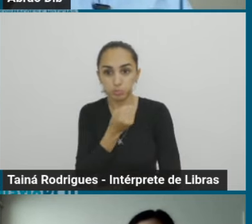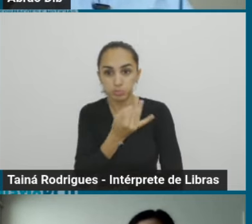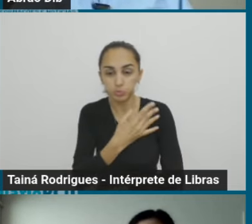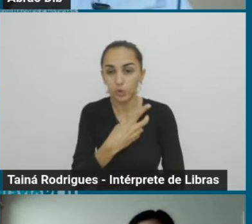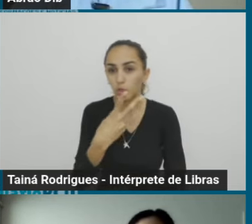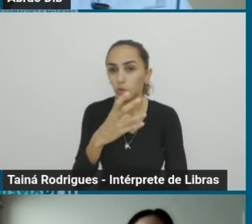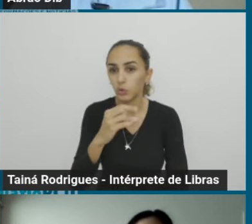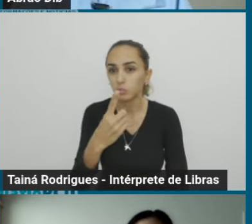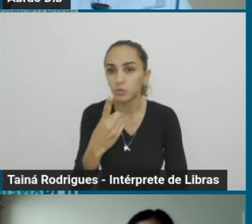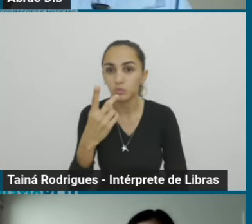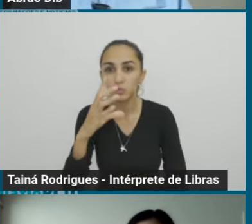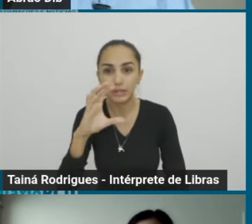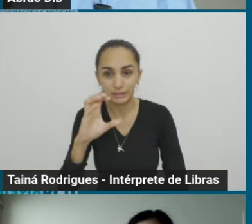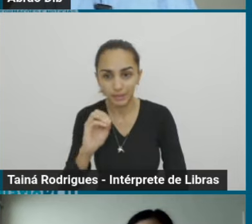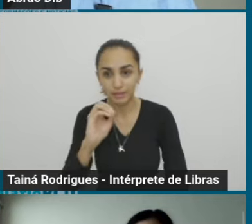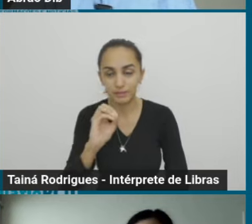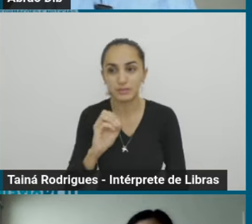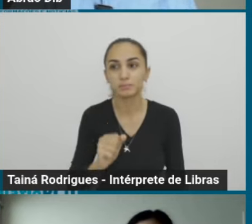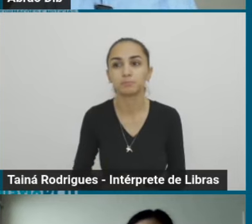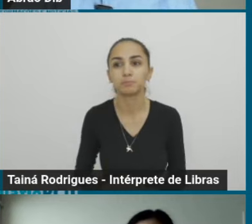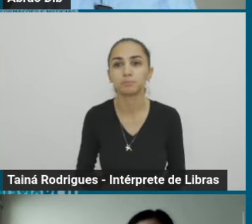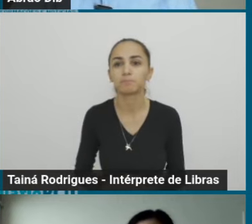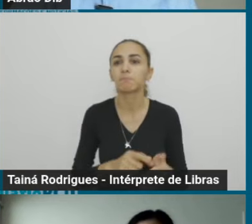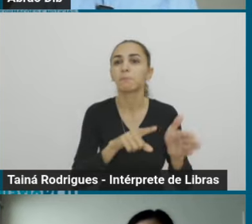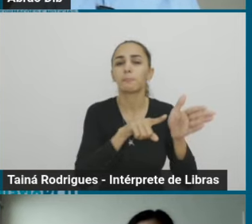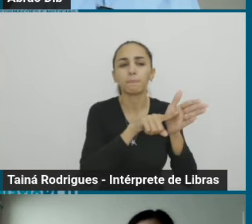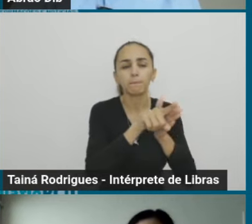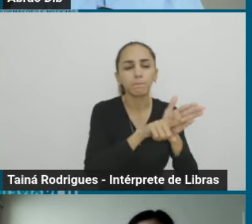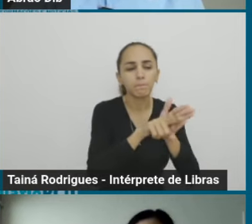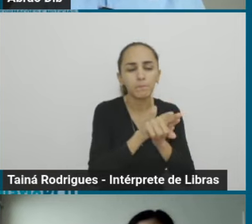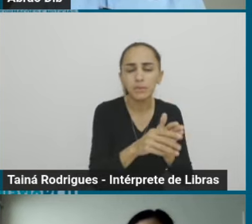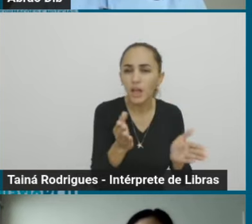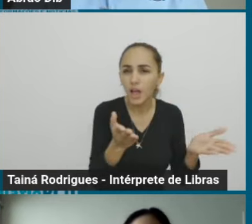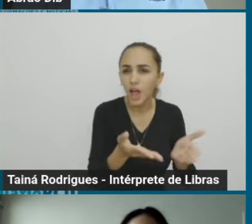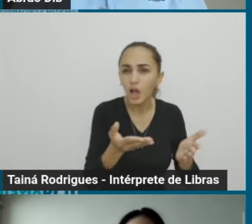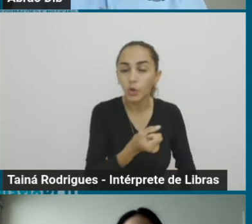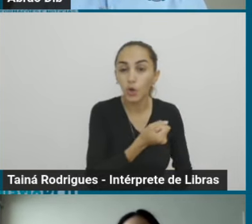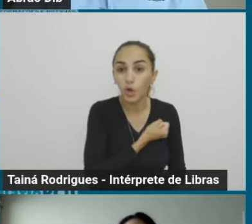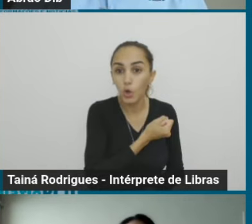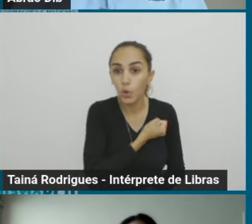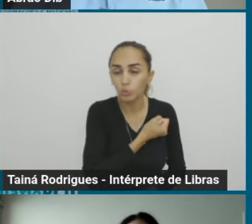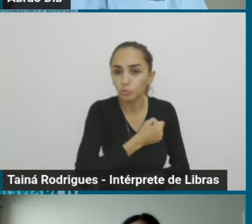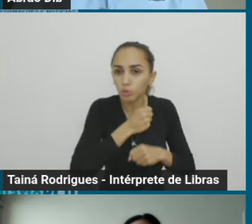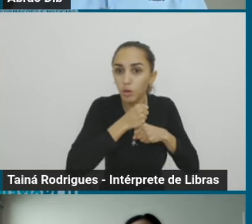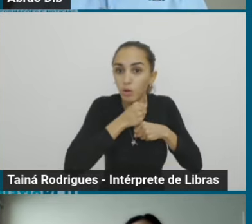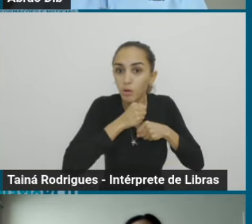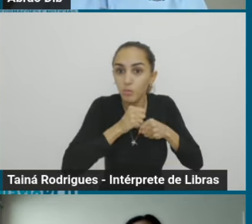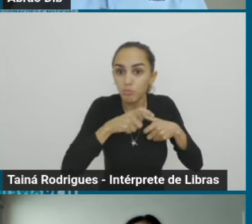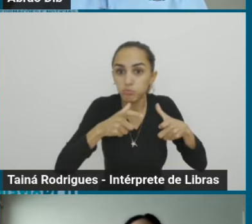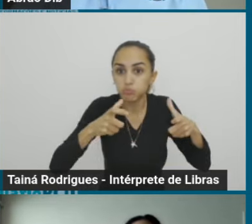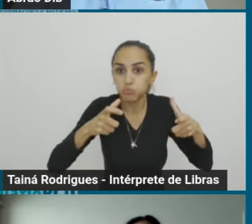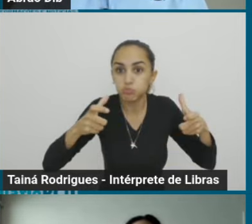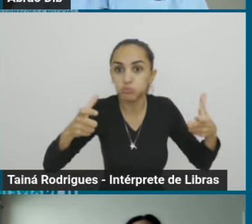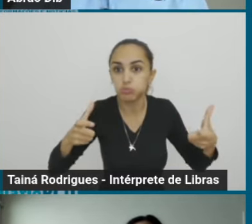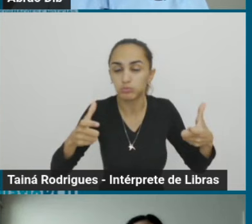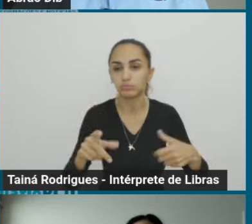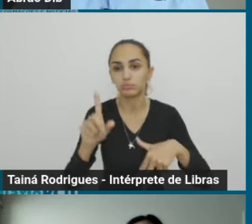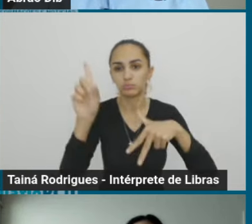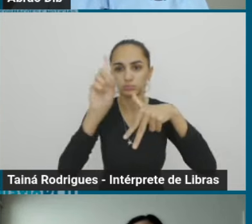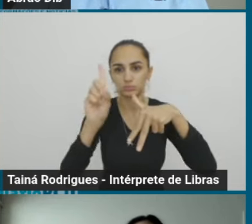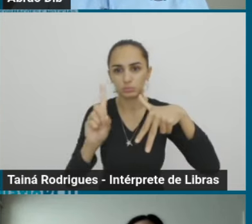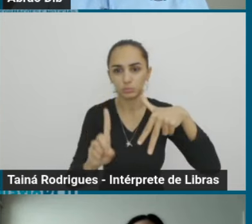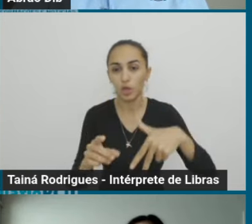enfim, as pesquisas mais recentes, um número muito expressivo de pessoas com deficiência.